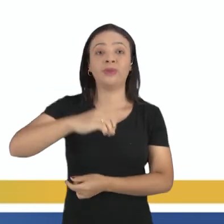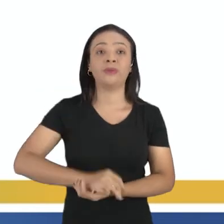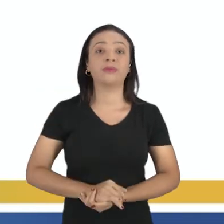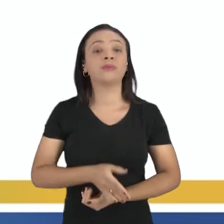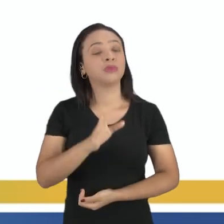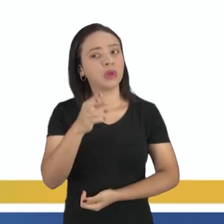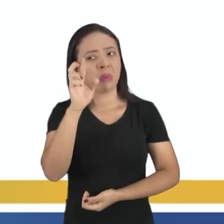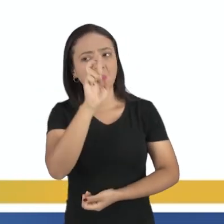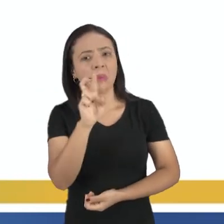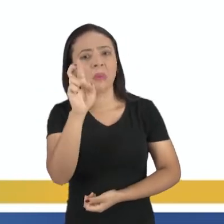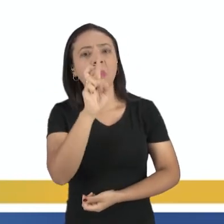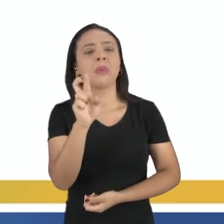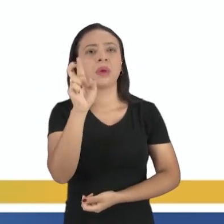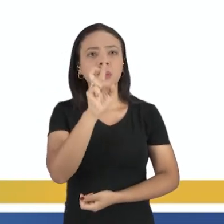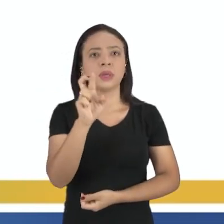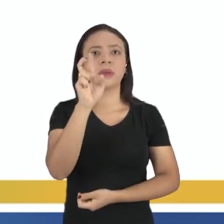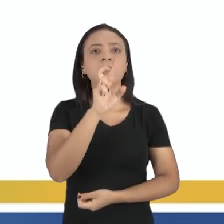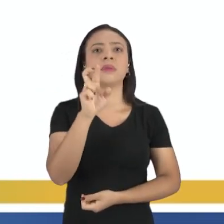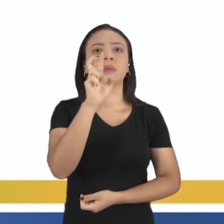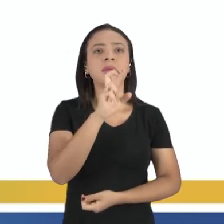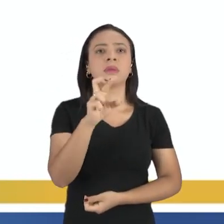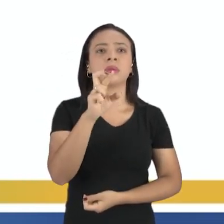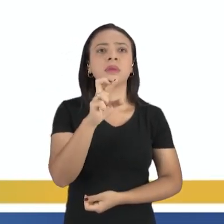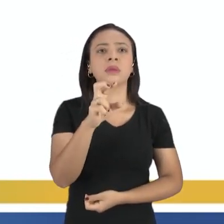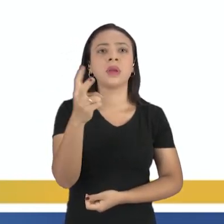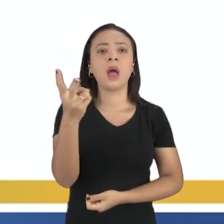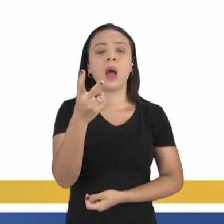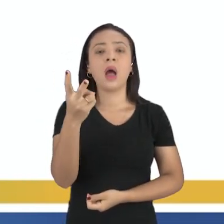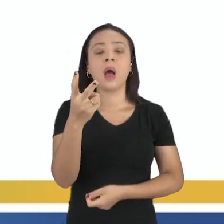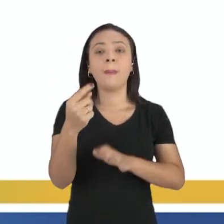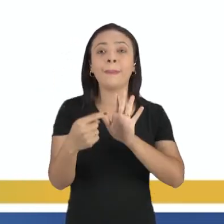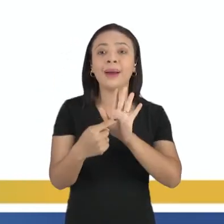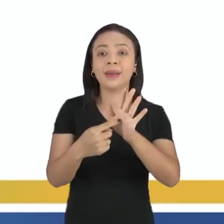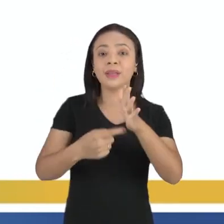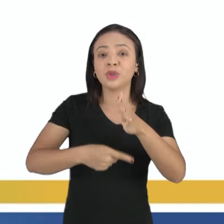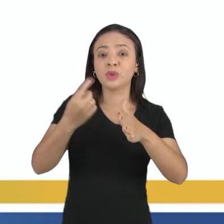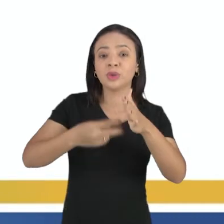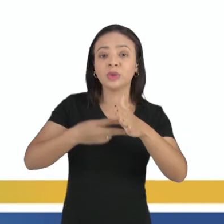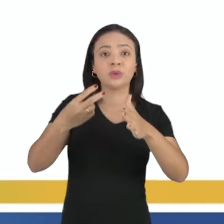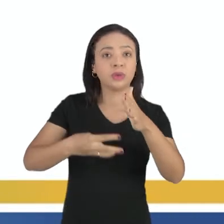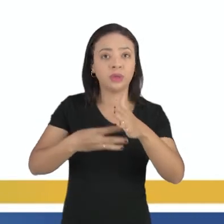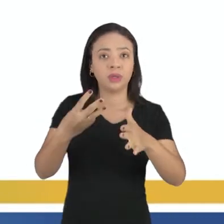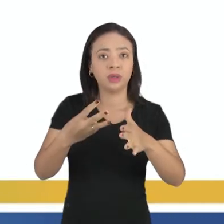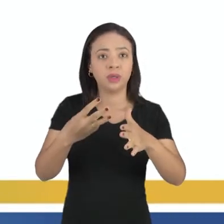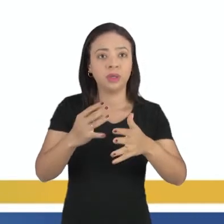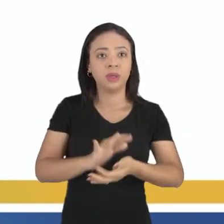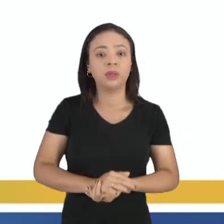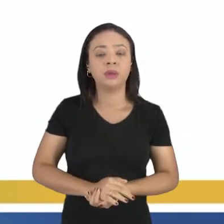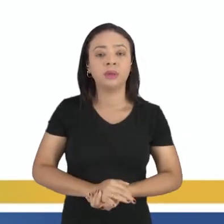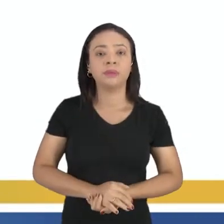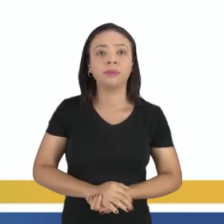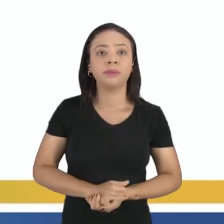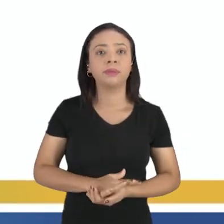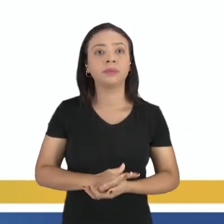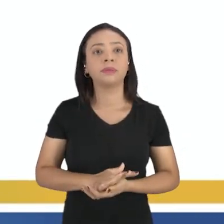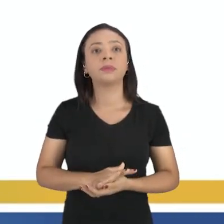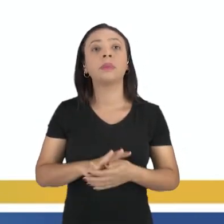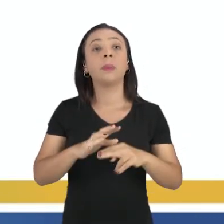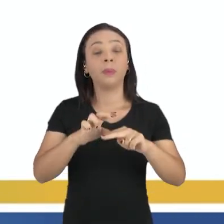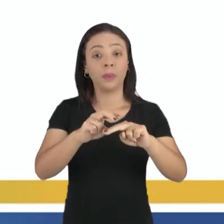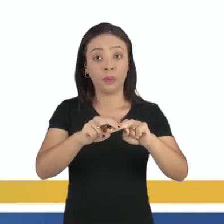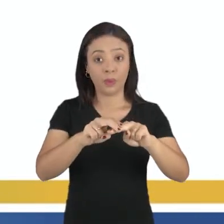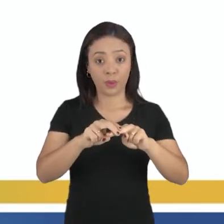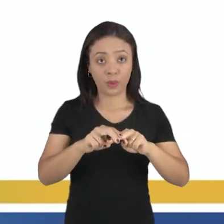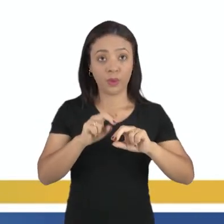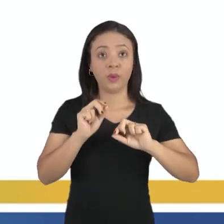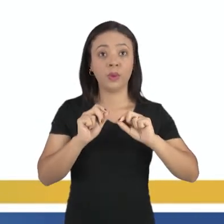nós observamos aí que ambos se repetem 3 vezes e possuem frequência absoluta igual a 3.